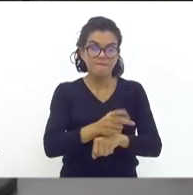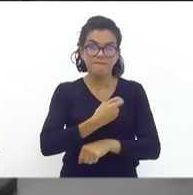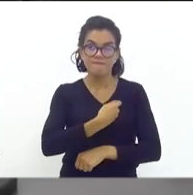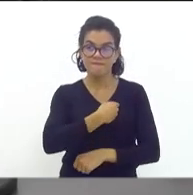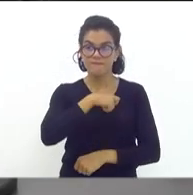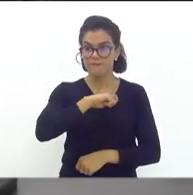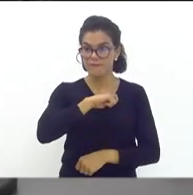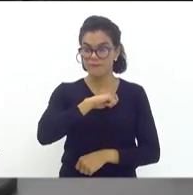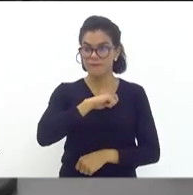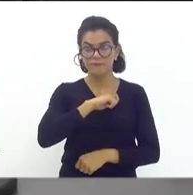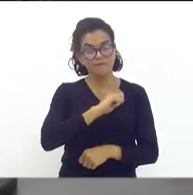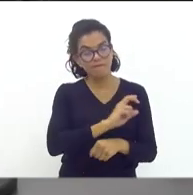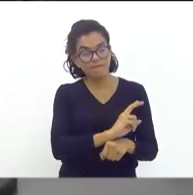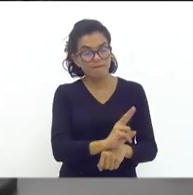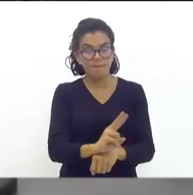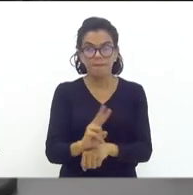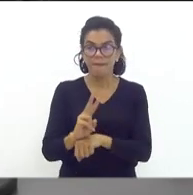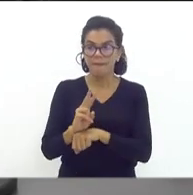se